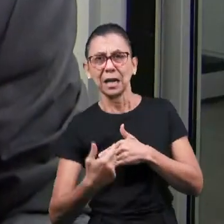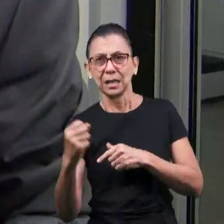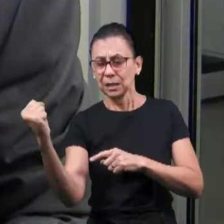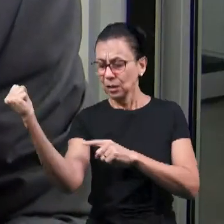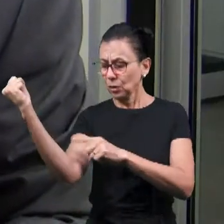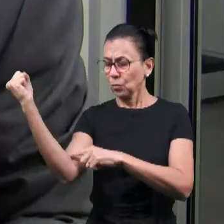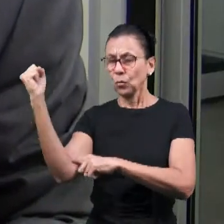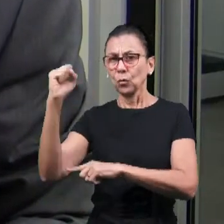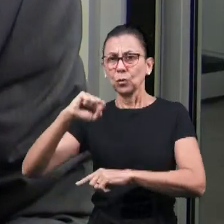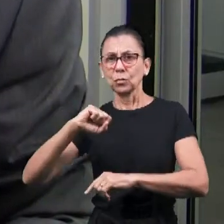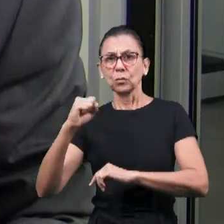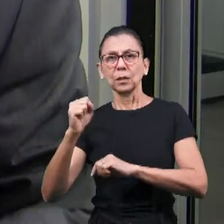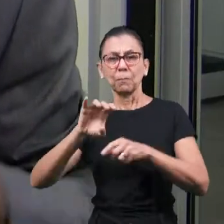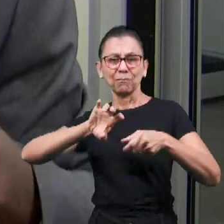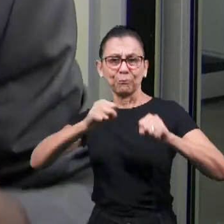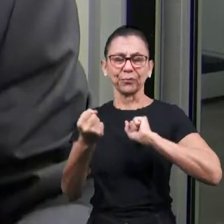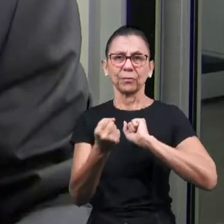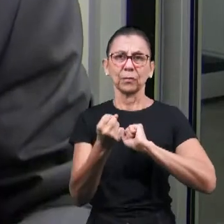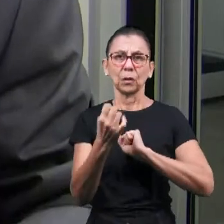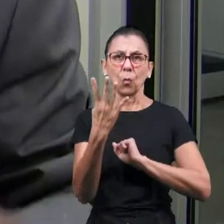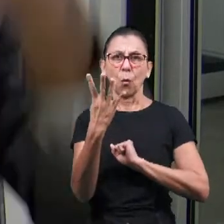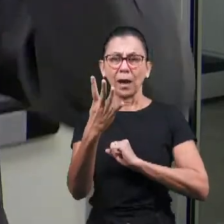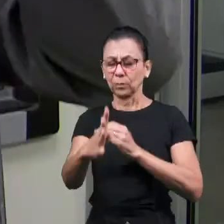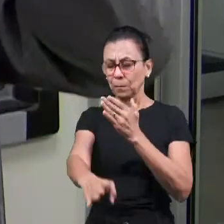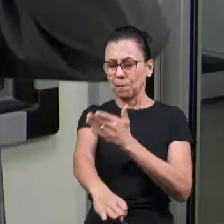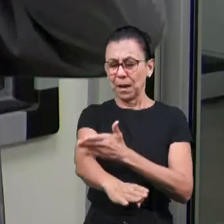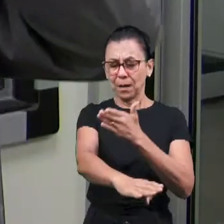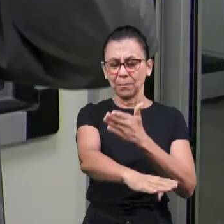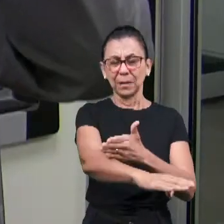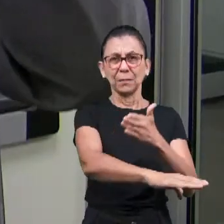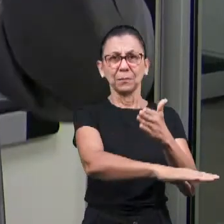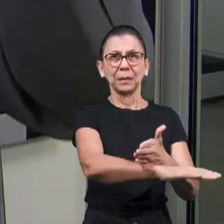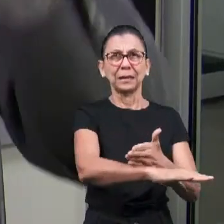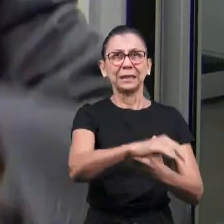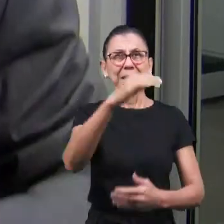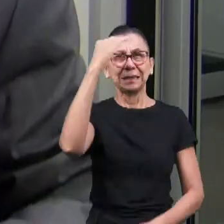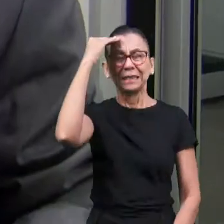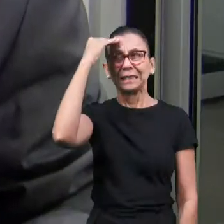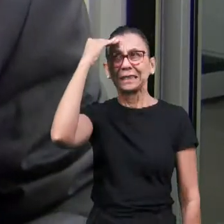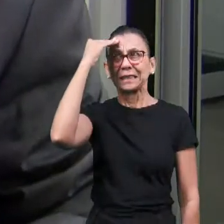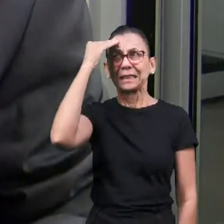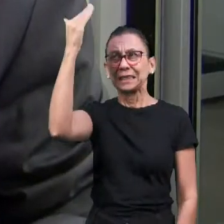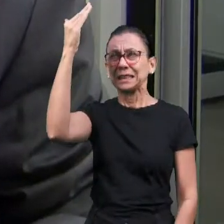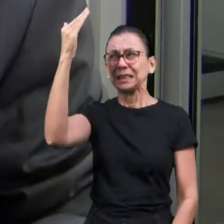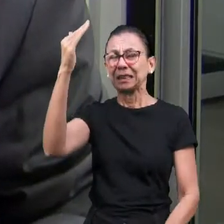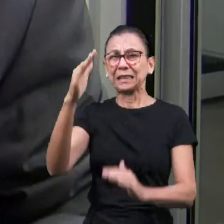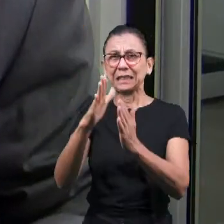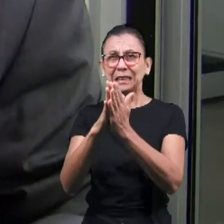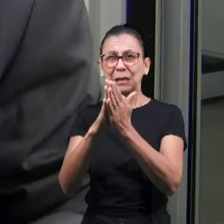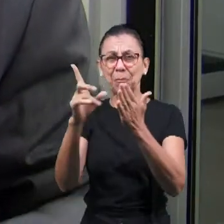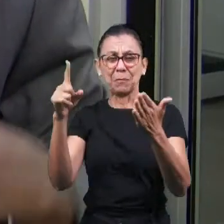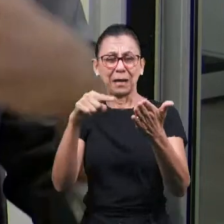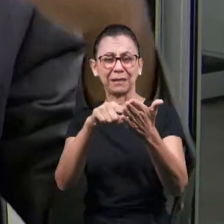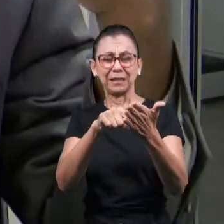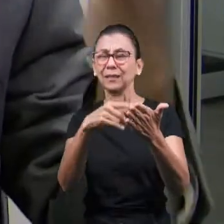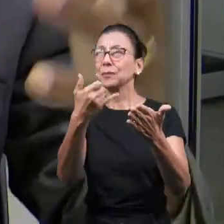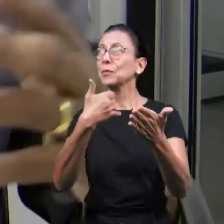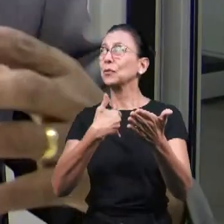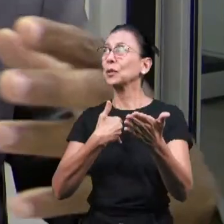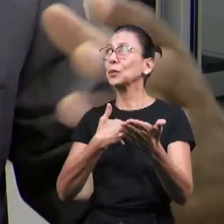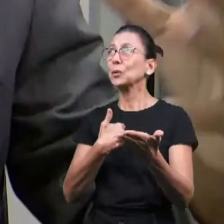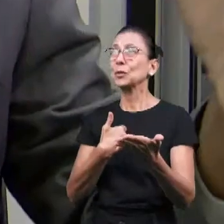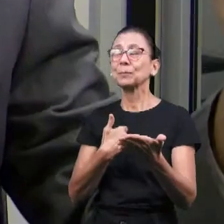em 4 pedaços. Meu Deus. Na hora eu lembrei. Não era pra ter vindo. Deus disse que não era pra mim ter vindo e eu vim.